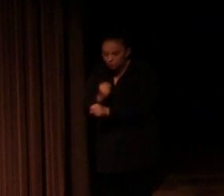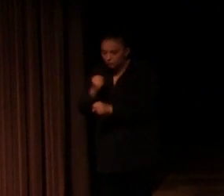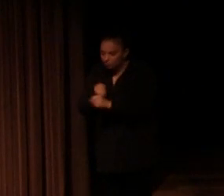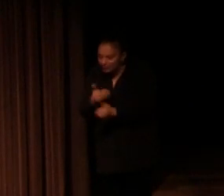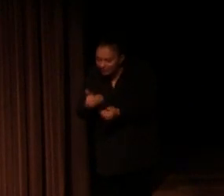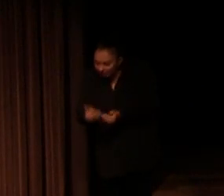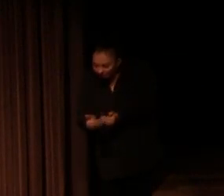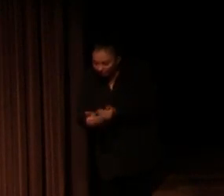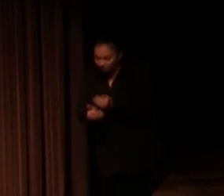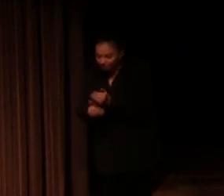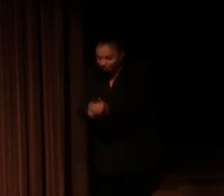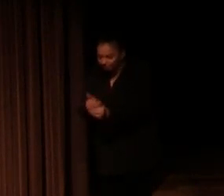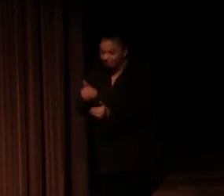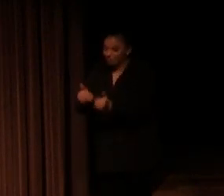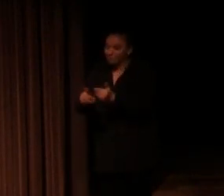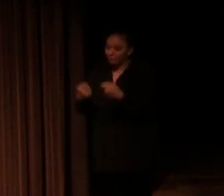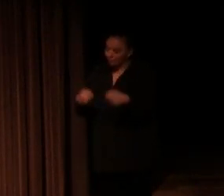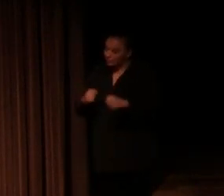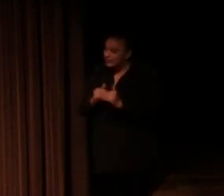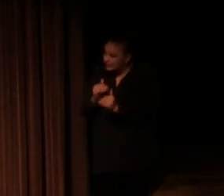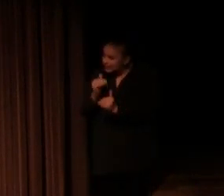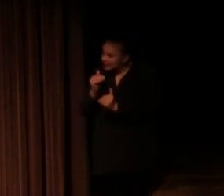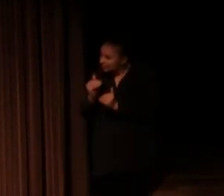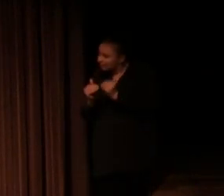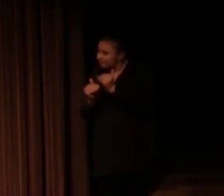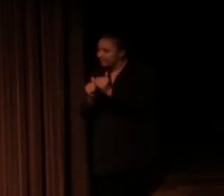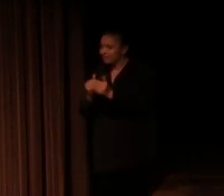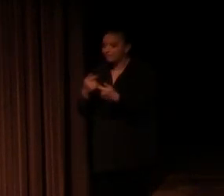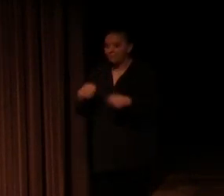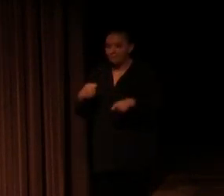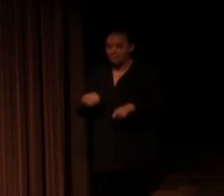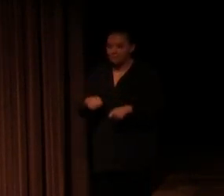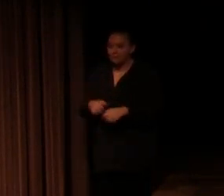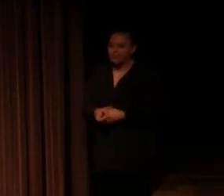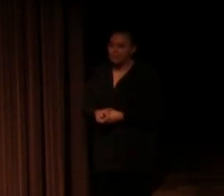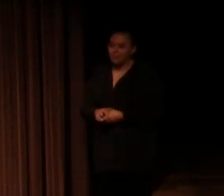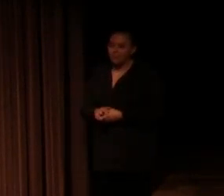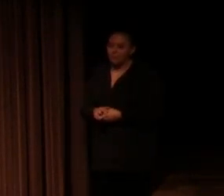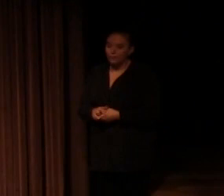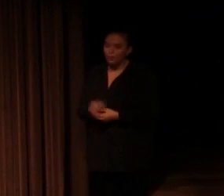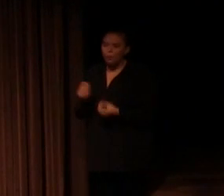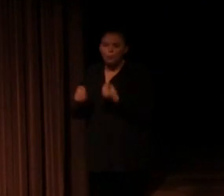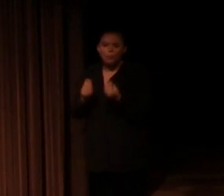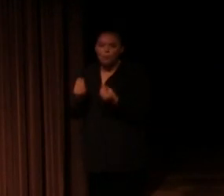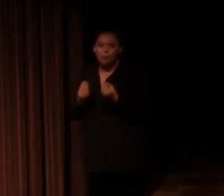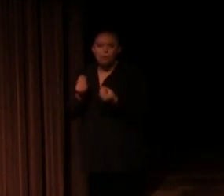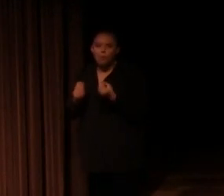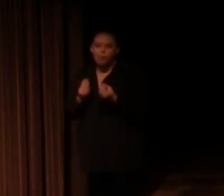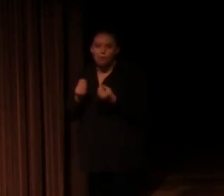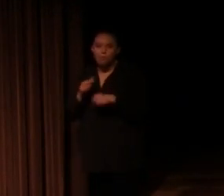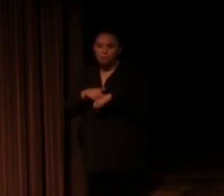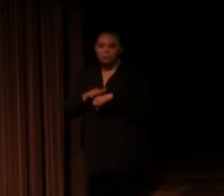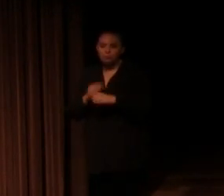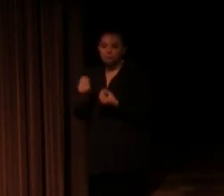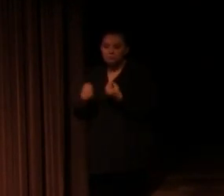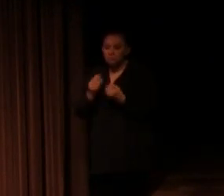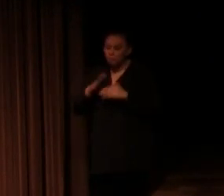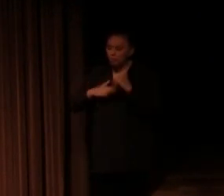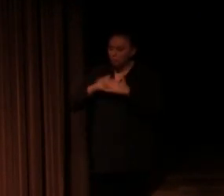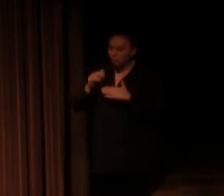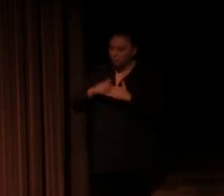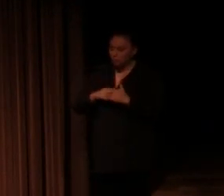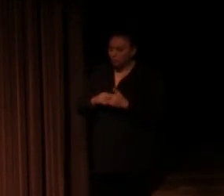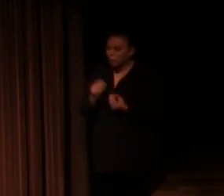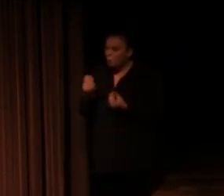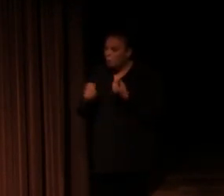dia que passa a não ser mais o que fazer e sim como fazer como fazer como é que nós